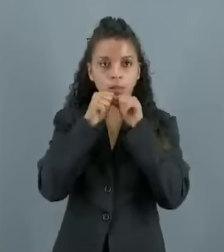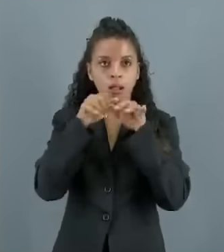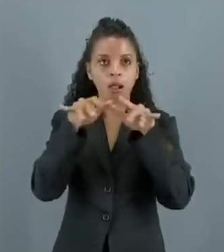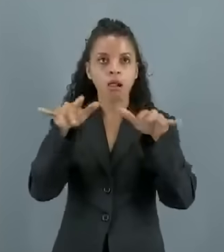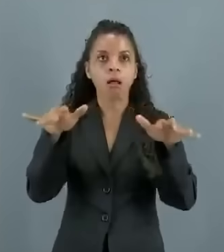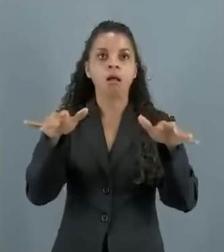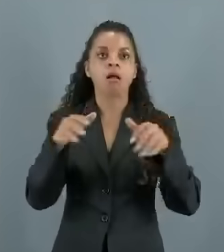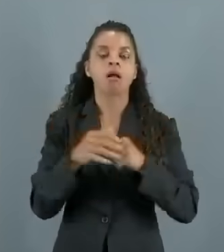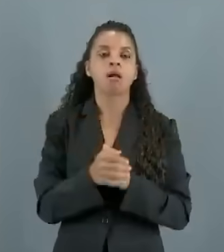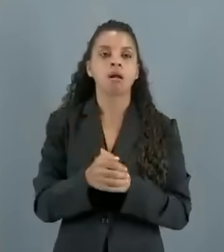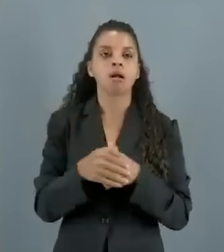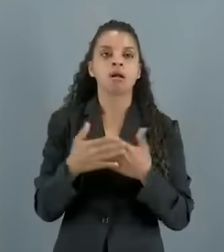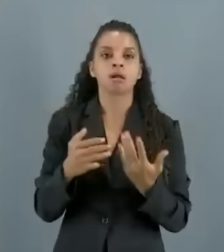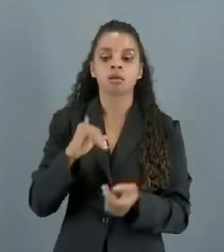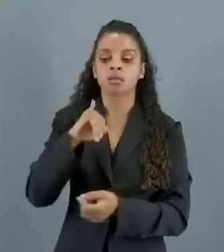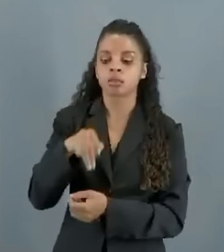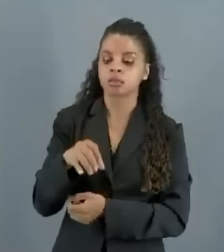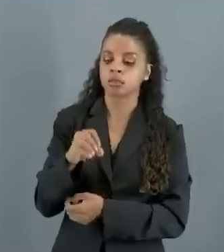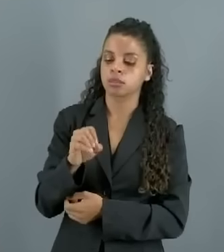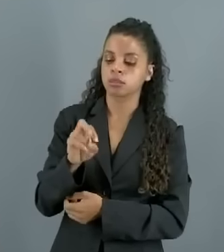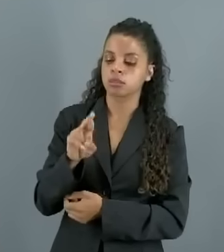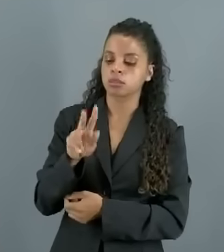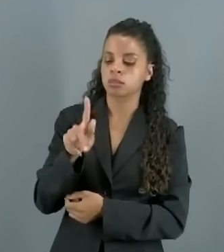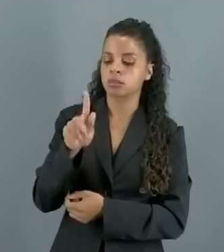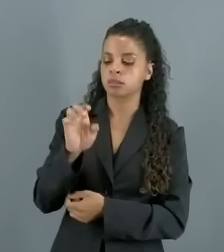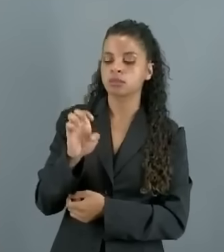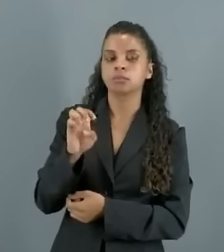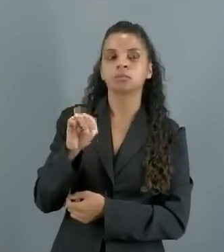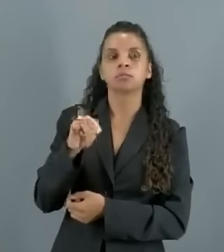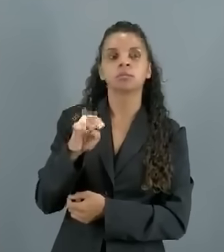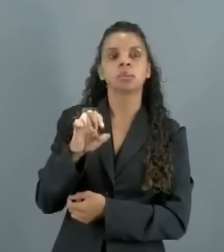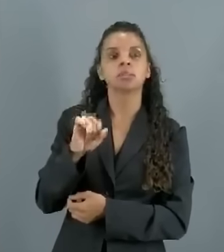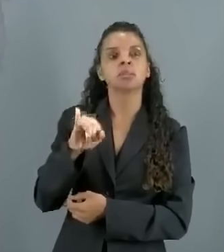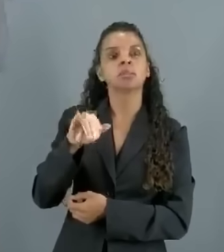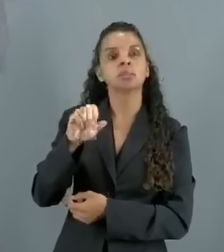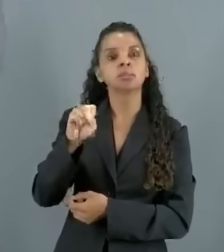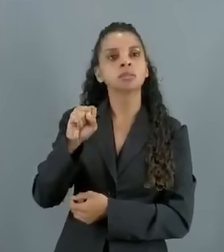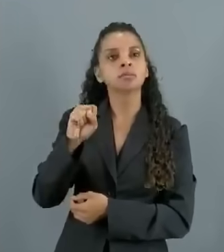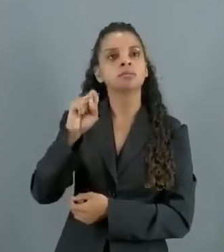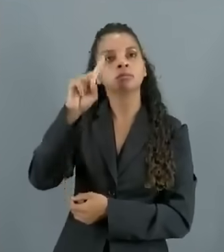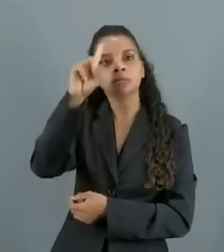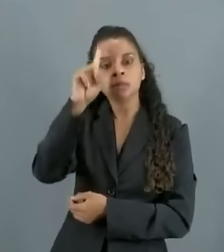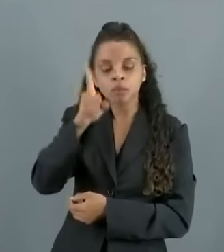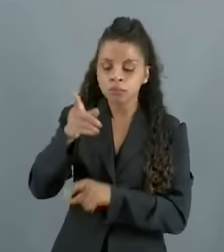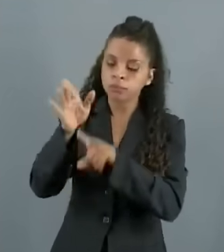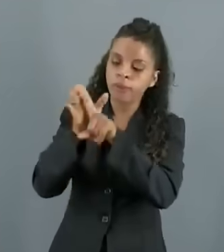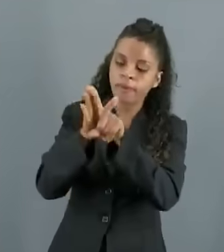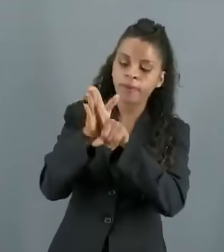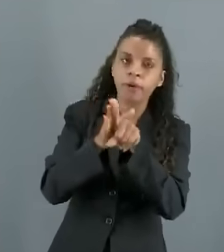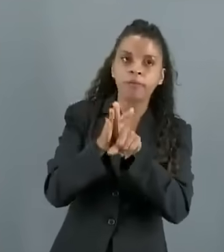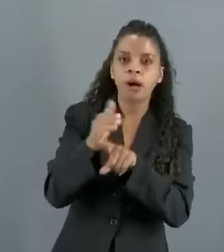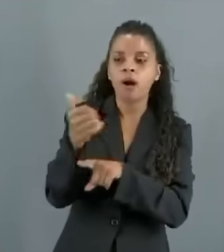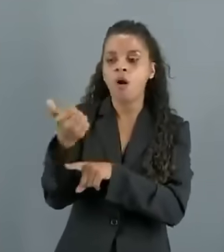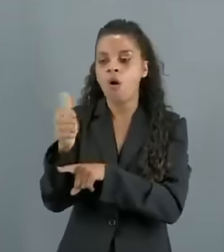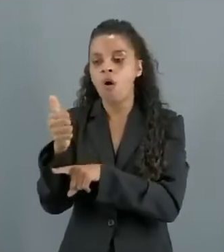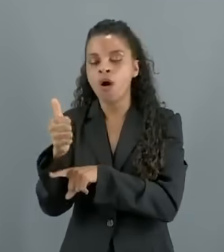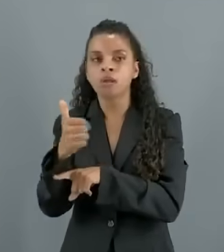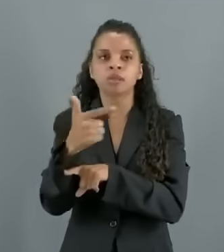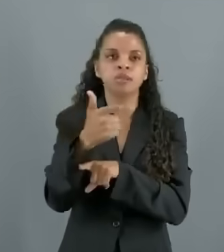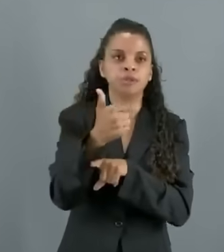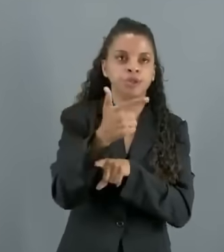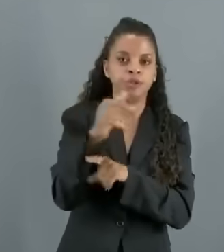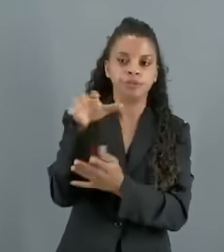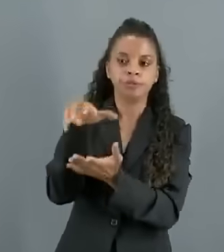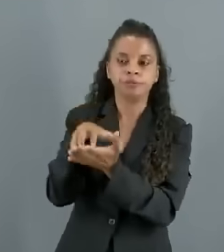Messias determinou a abertura de investigação contra 11 ou 12 dessas entidades, senhor presidente, das quase 40 que tinham